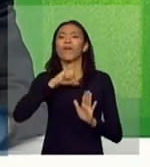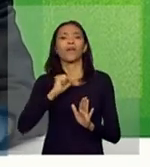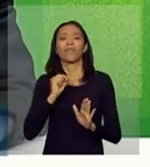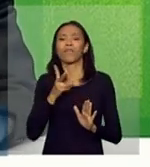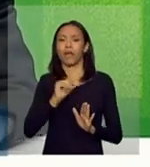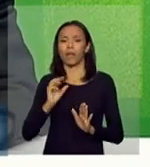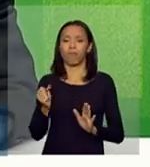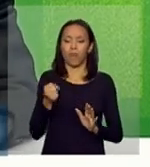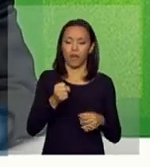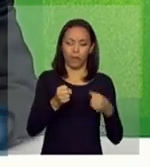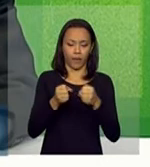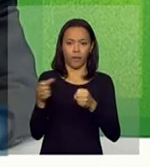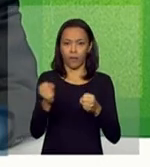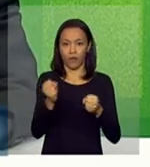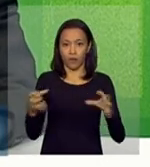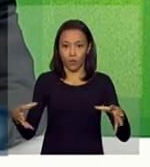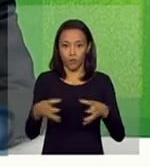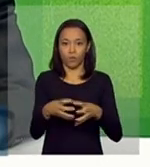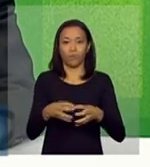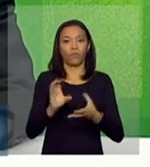do Conselho.